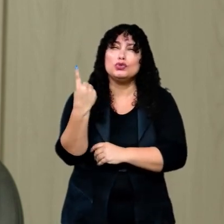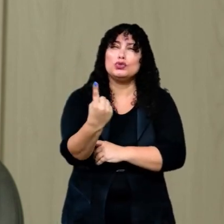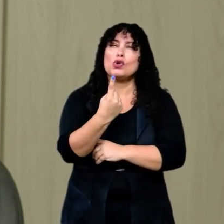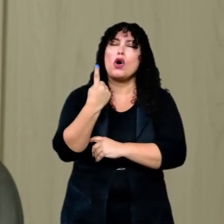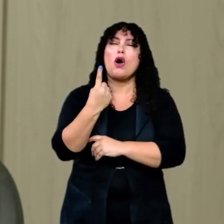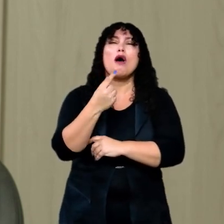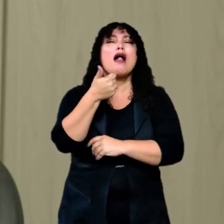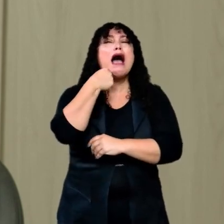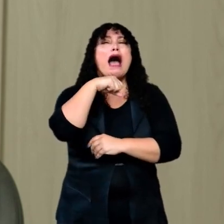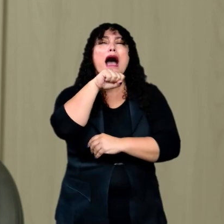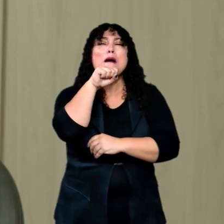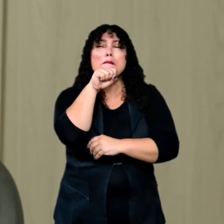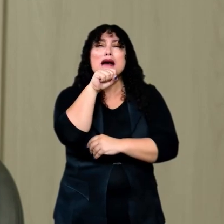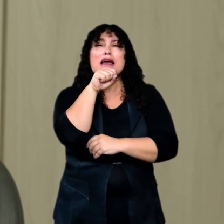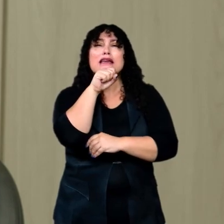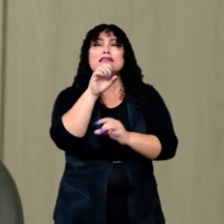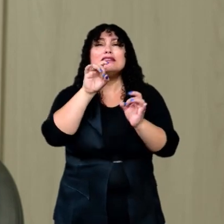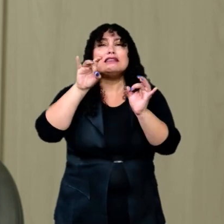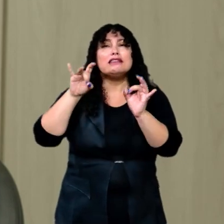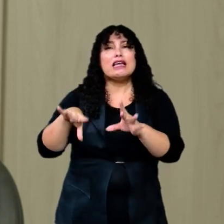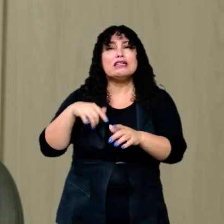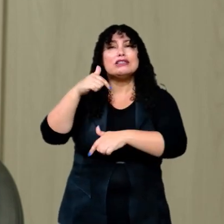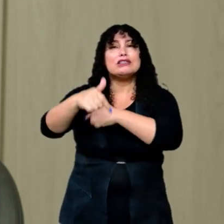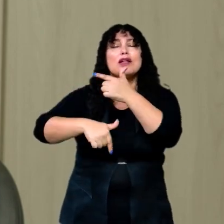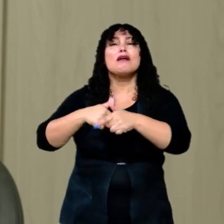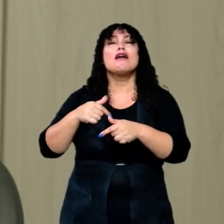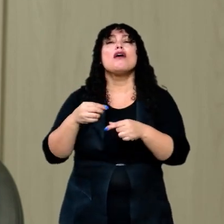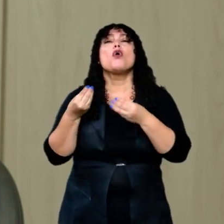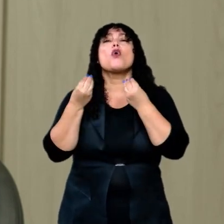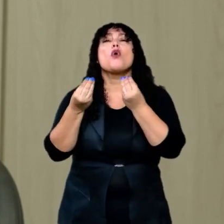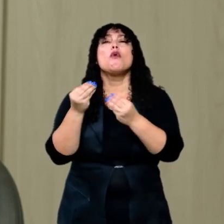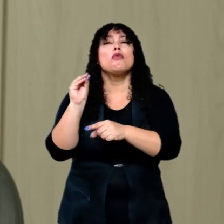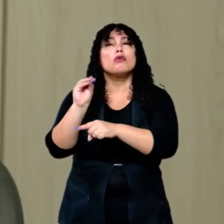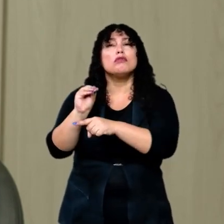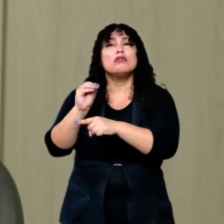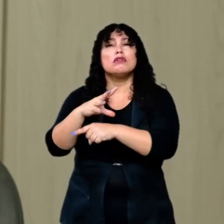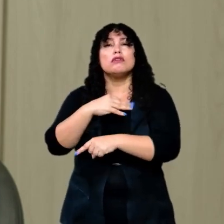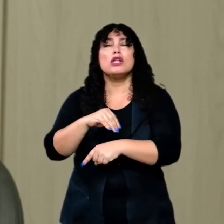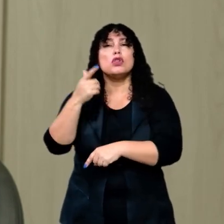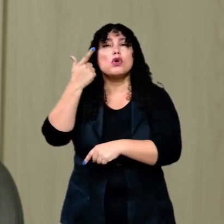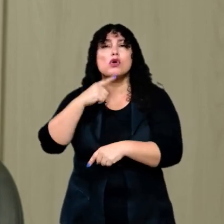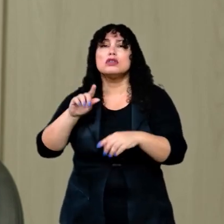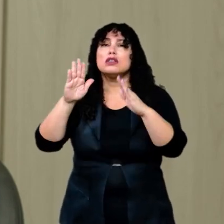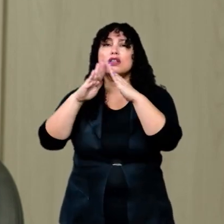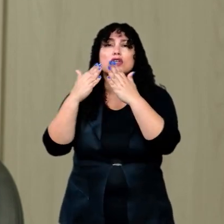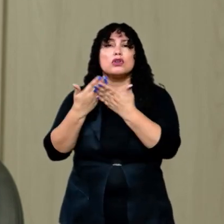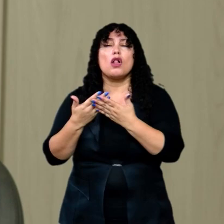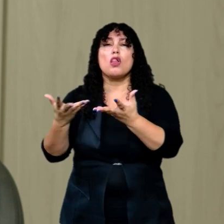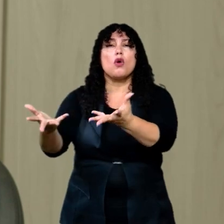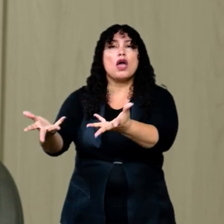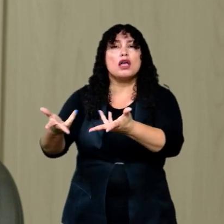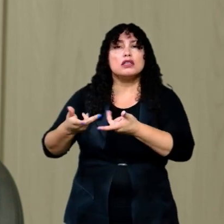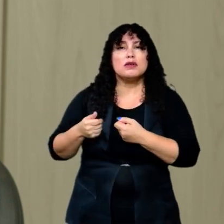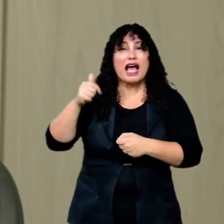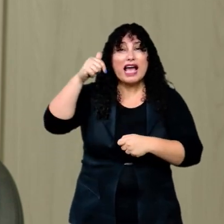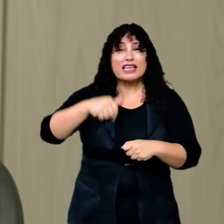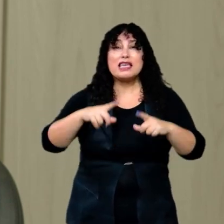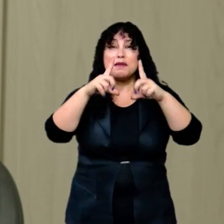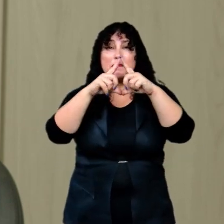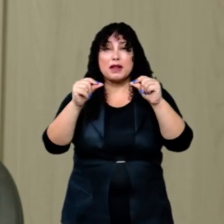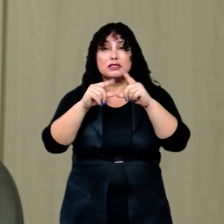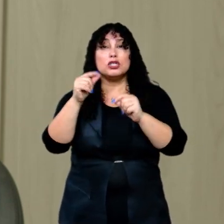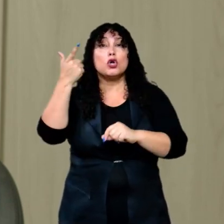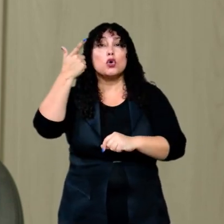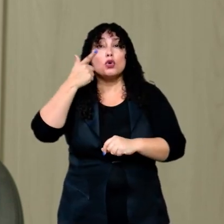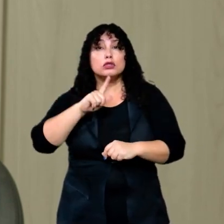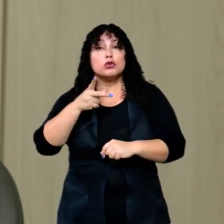aí essa mãe deixa de trabalhar, porque vai deixar com quem o filho? O filho Sim. não consegue mais ficar na escola, ele não é recebido. Aqui em Brasília nós